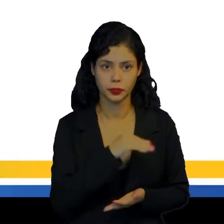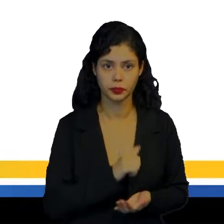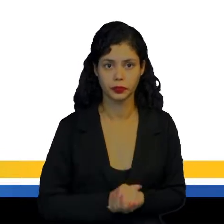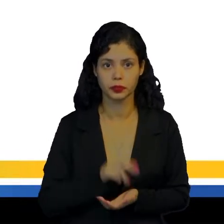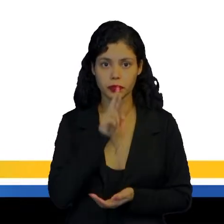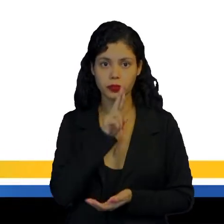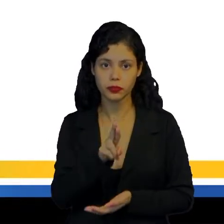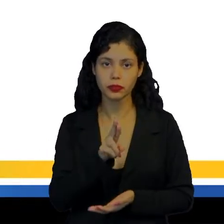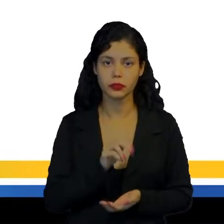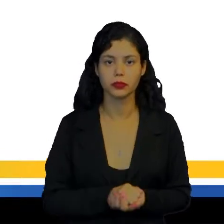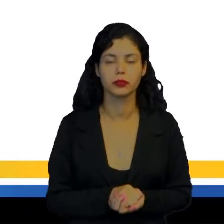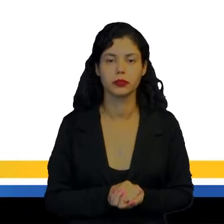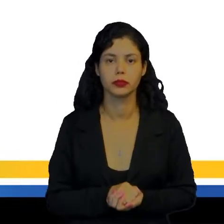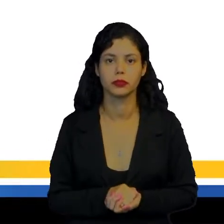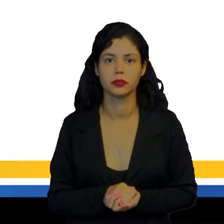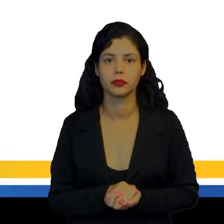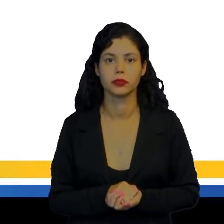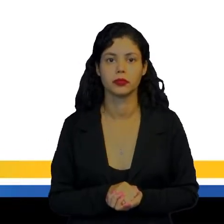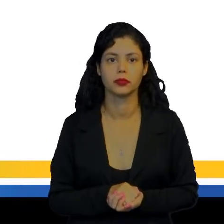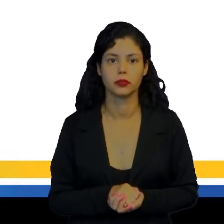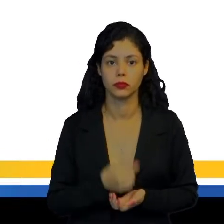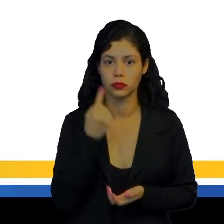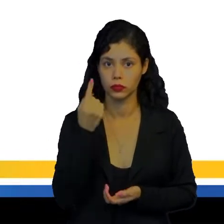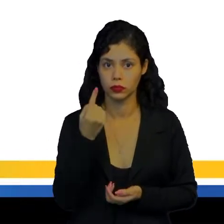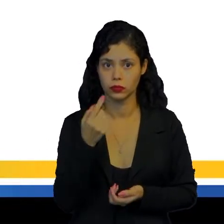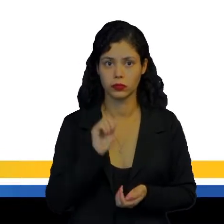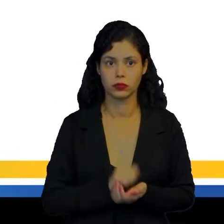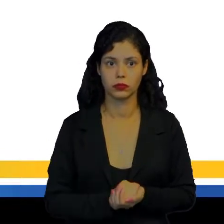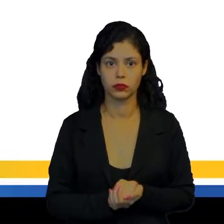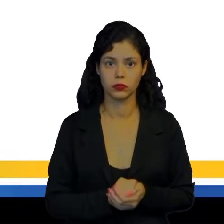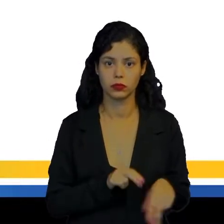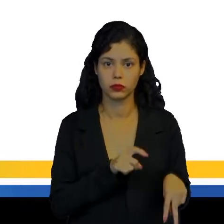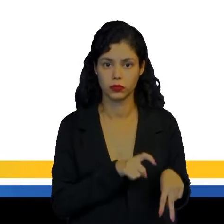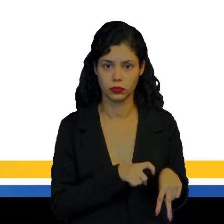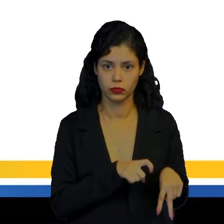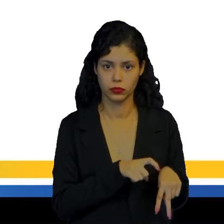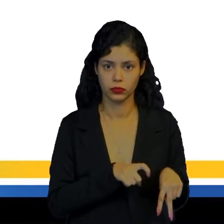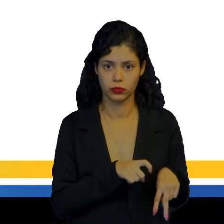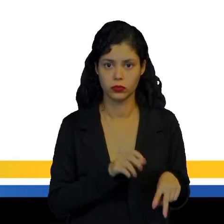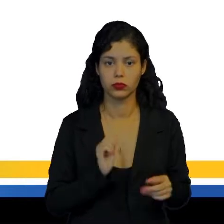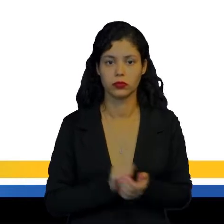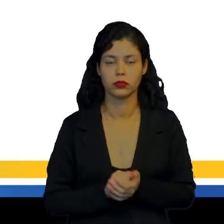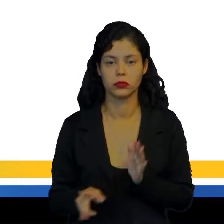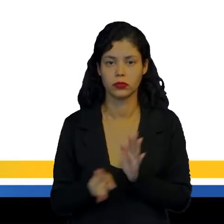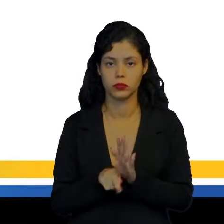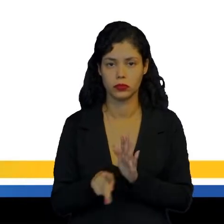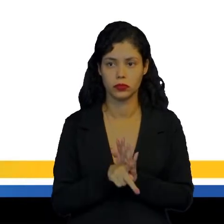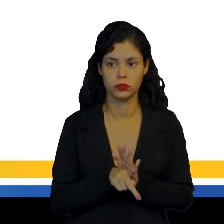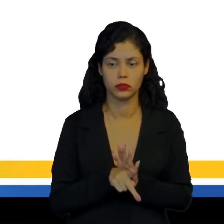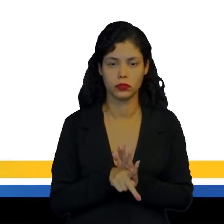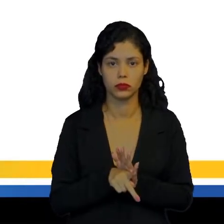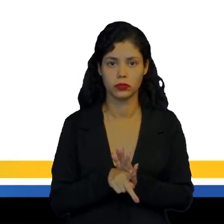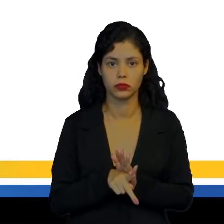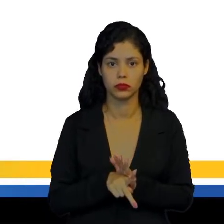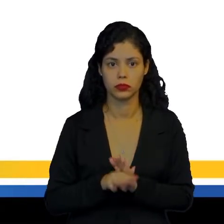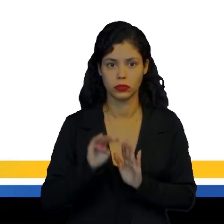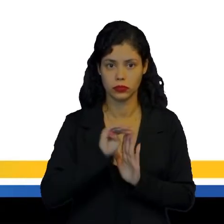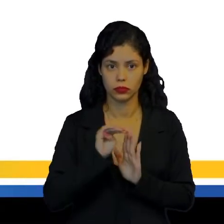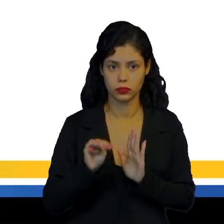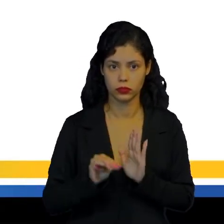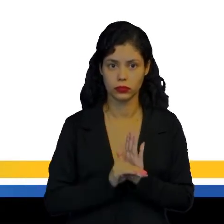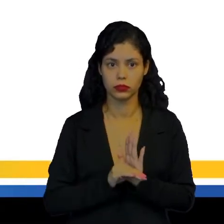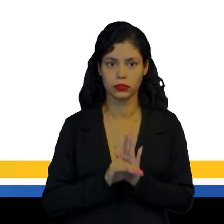a resolução. A resolução de uma equação exponencial, tá? Nesse caso aí, ele vai aparecer ali embaixo,